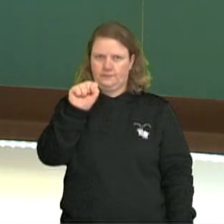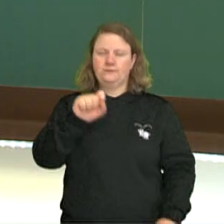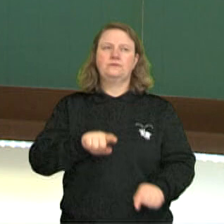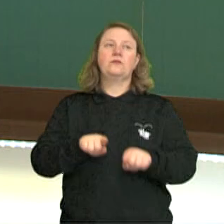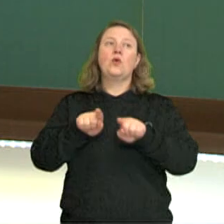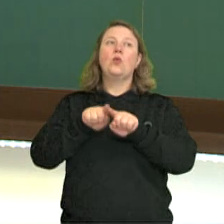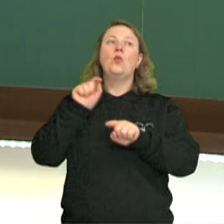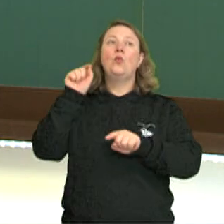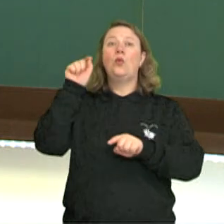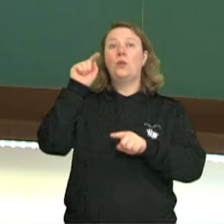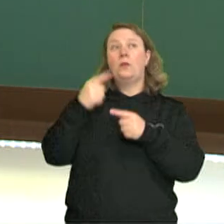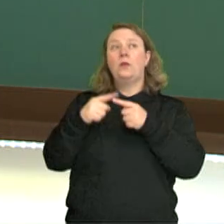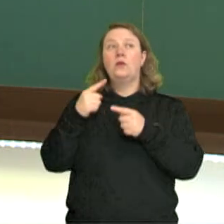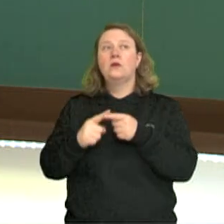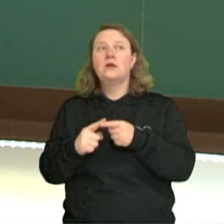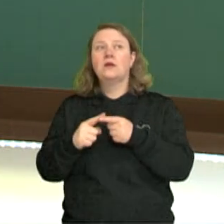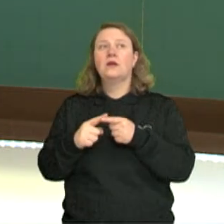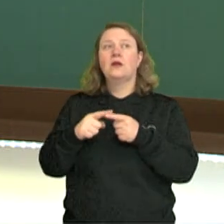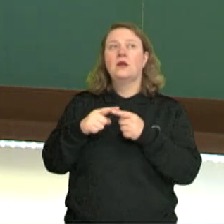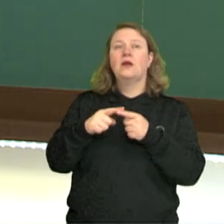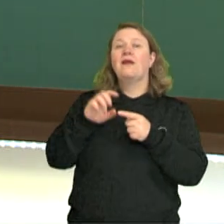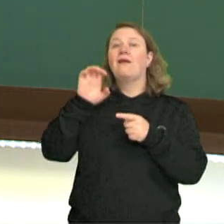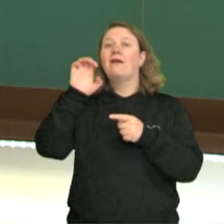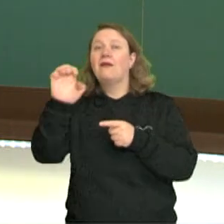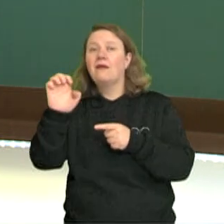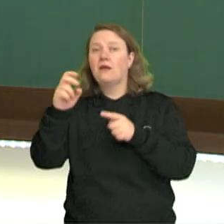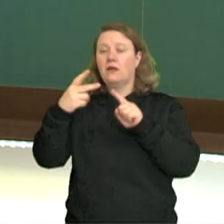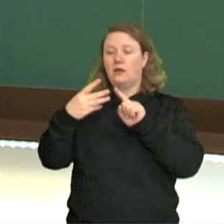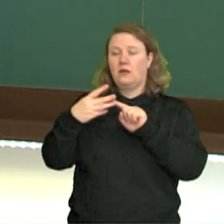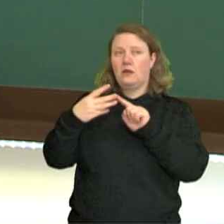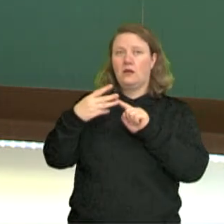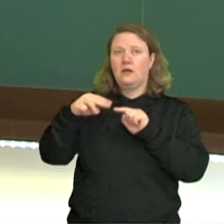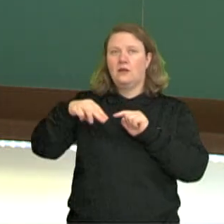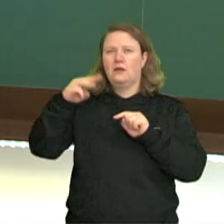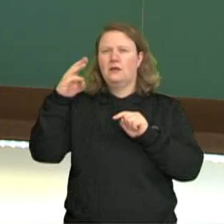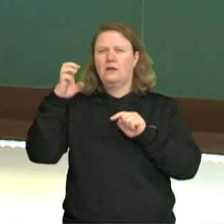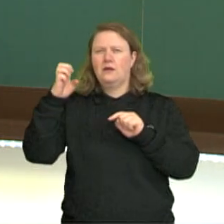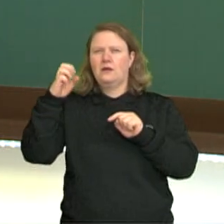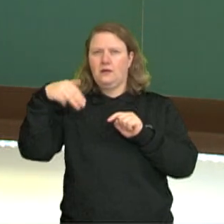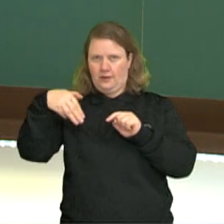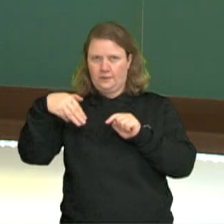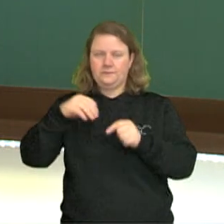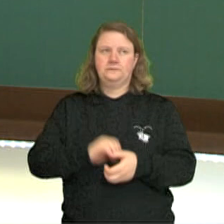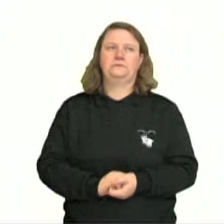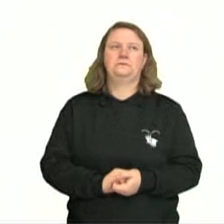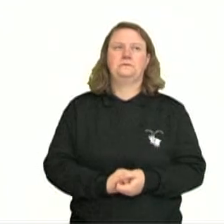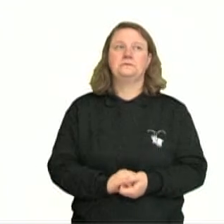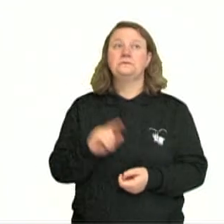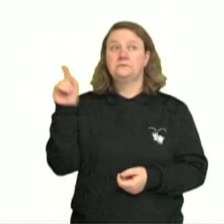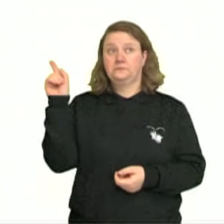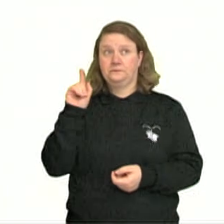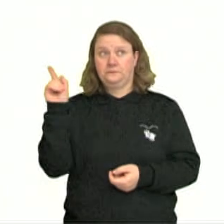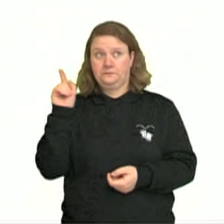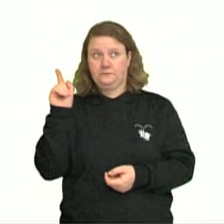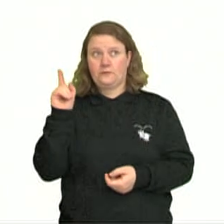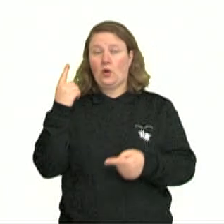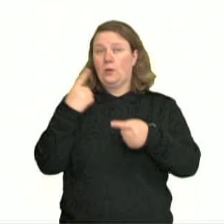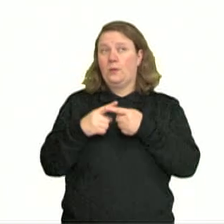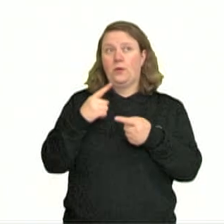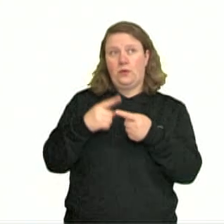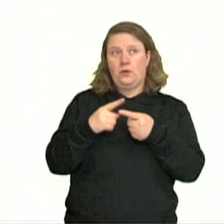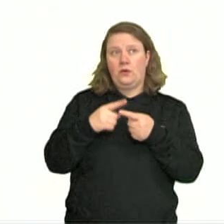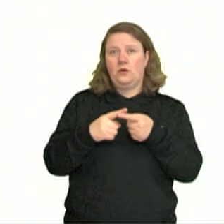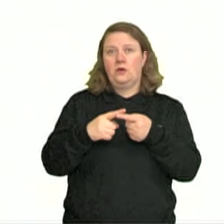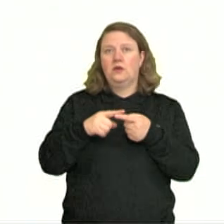Qual relação essas conexões esses conectivos estabeleciam com as orações, né? Veja, o porquê instaura